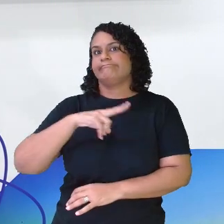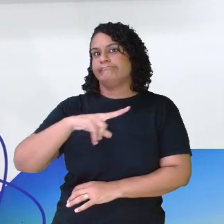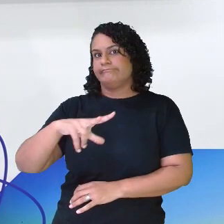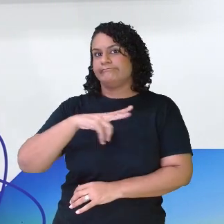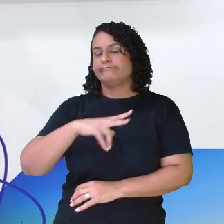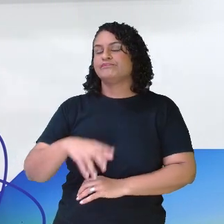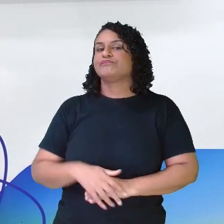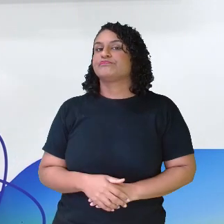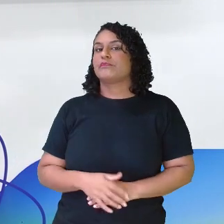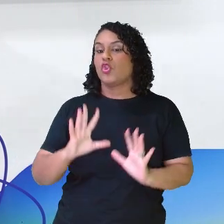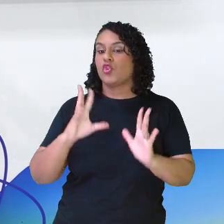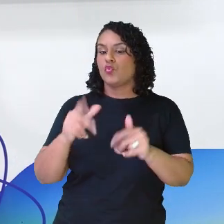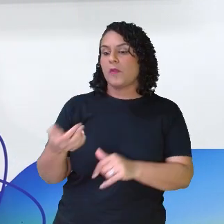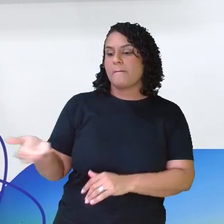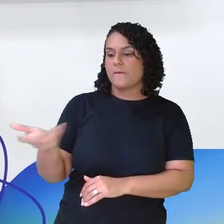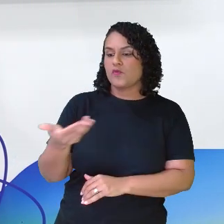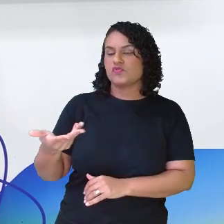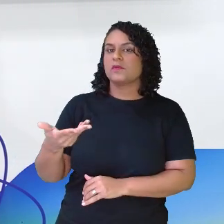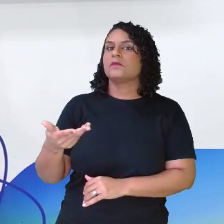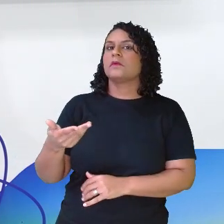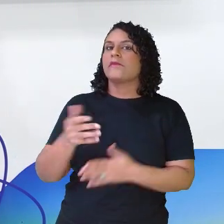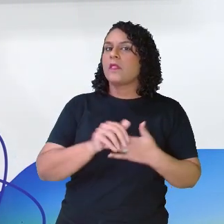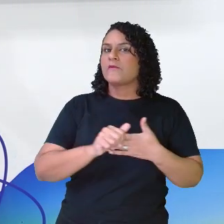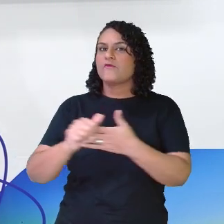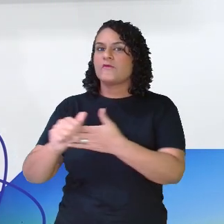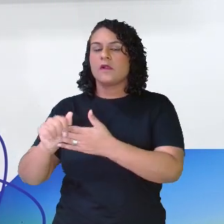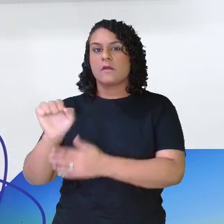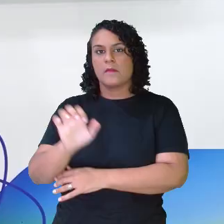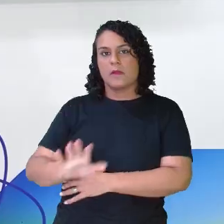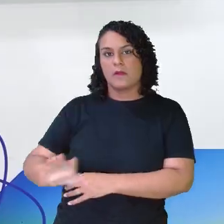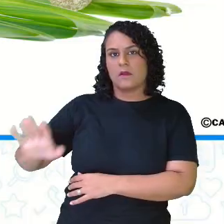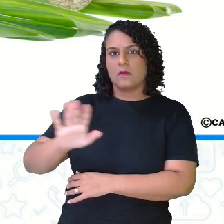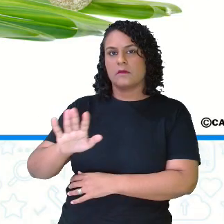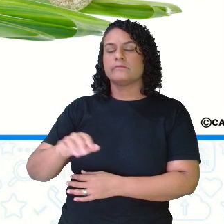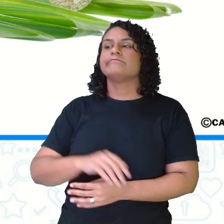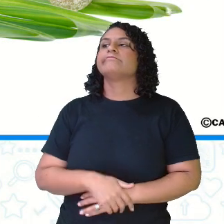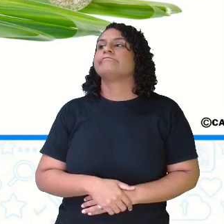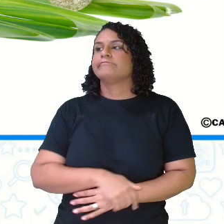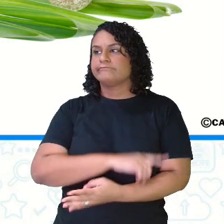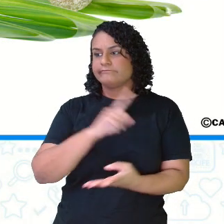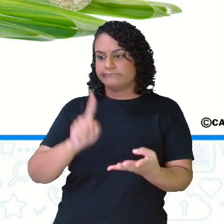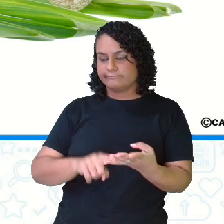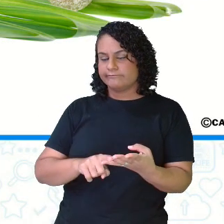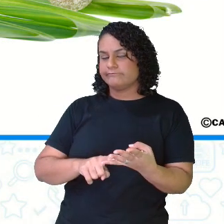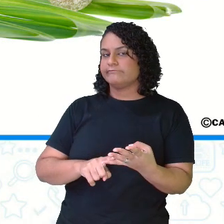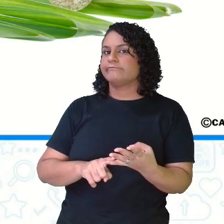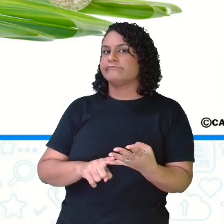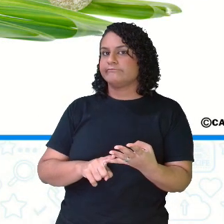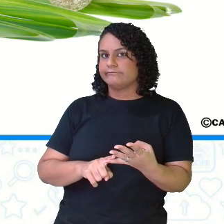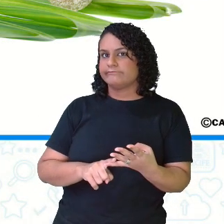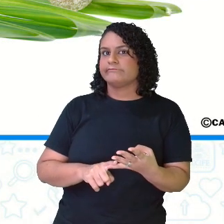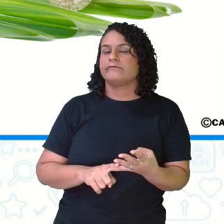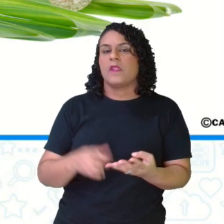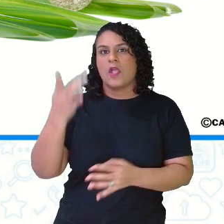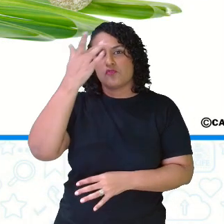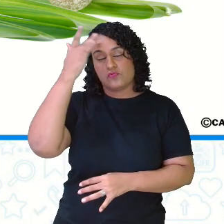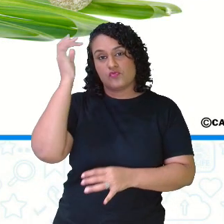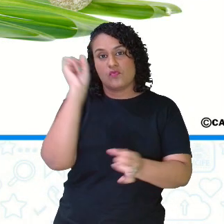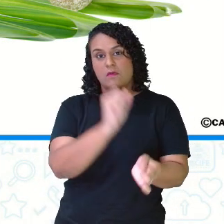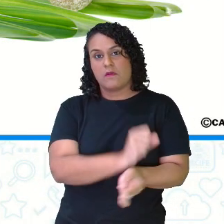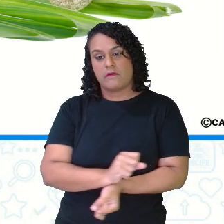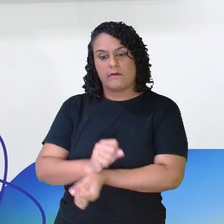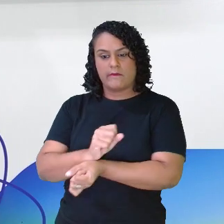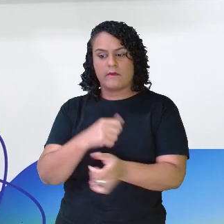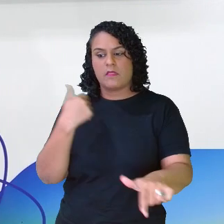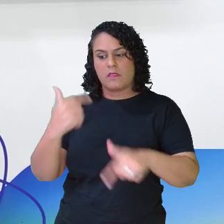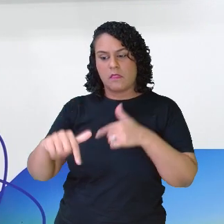produzido aqui ia Europa. E essa mão de obra, as pessoas que trabalhavam nos